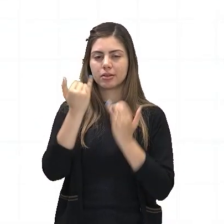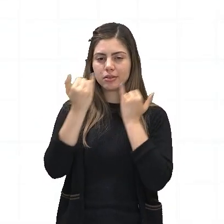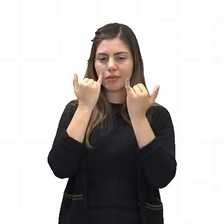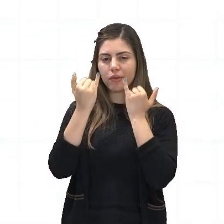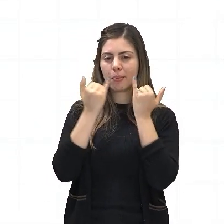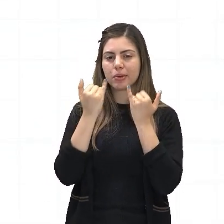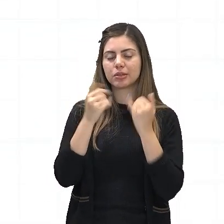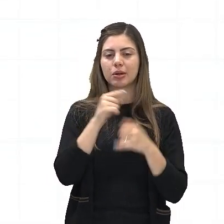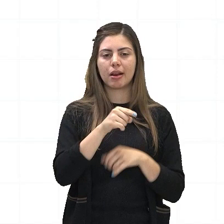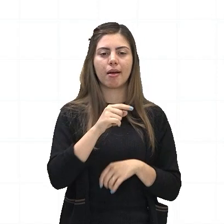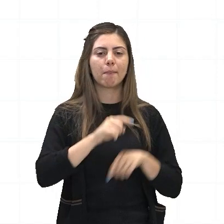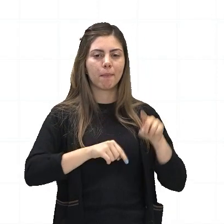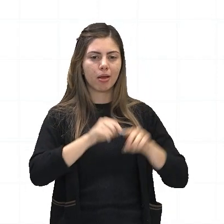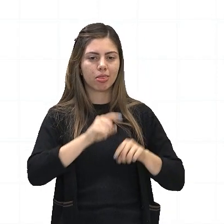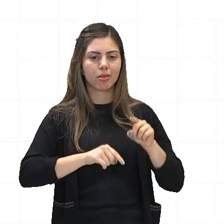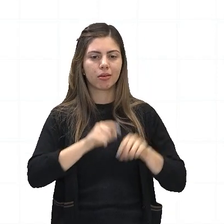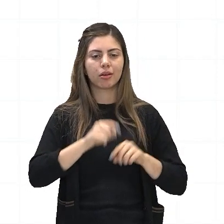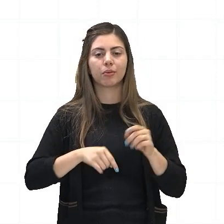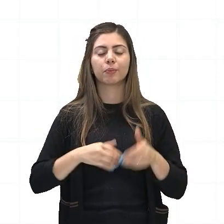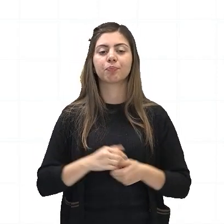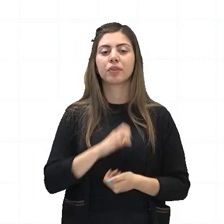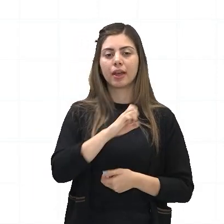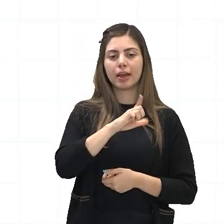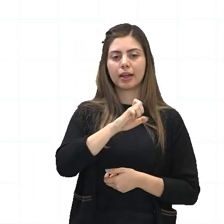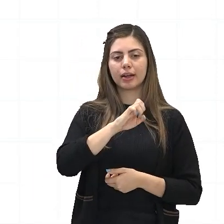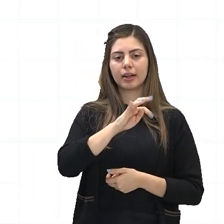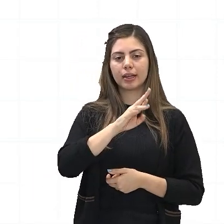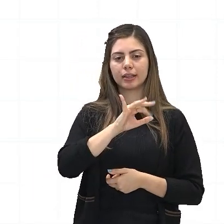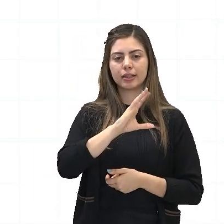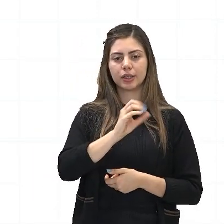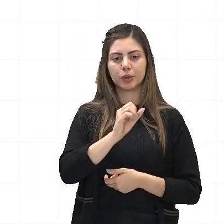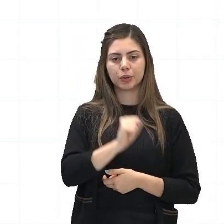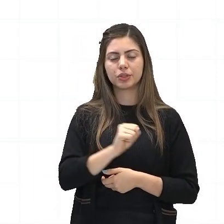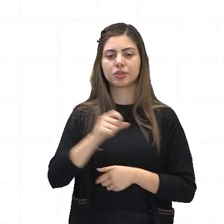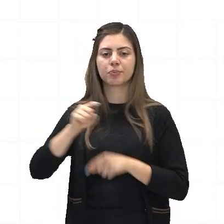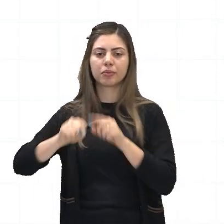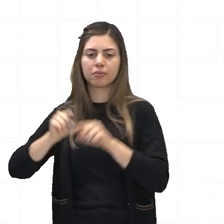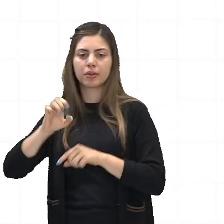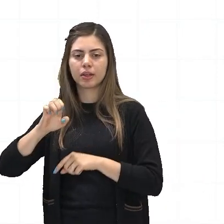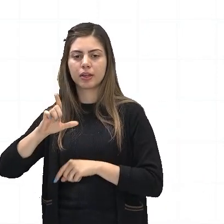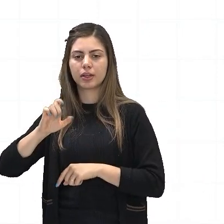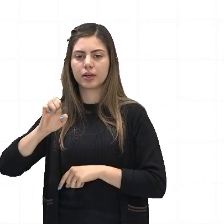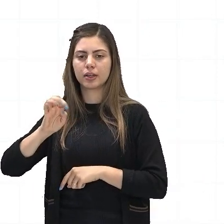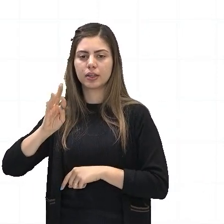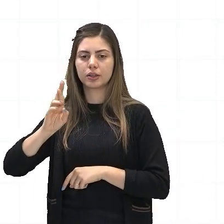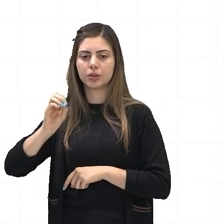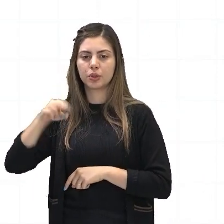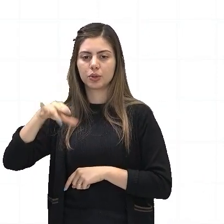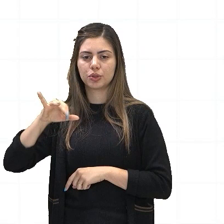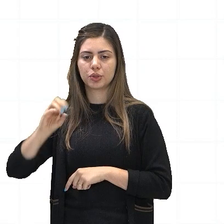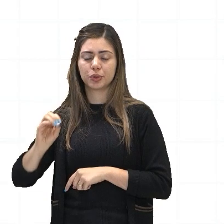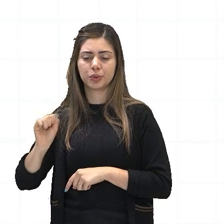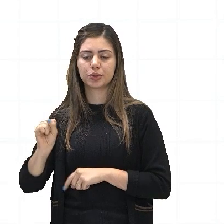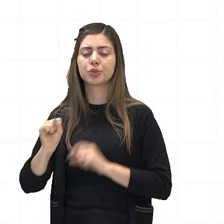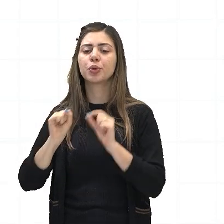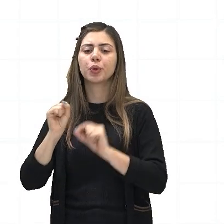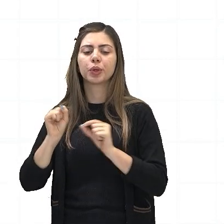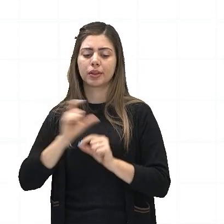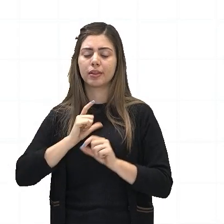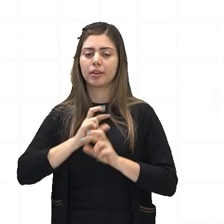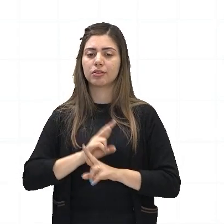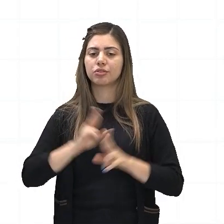aparelhos eletrônicos. A grande diferença deles são os componentes internos. Os eletrônicos possuem